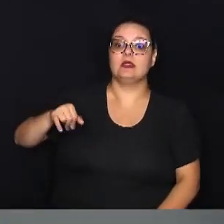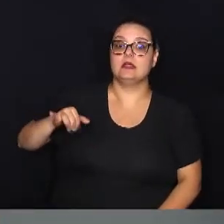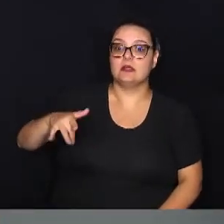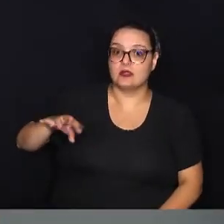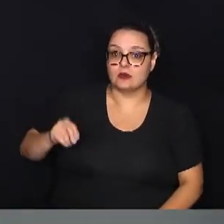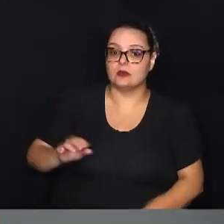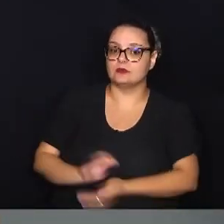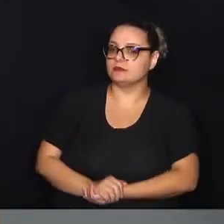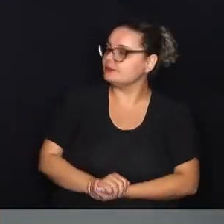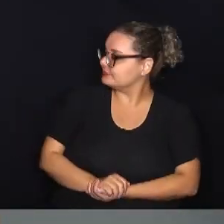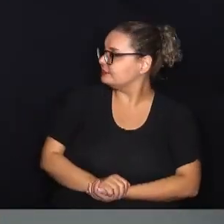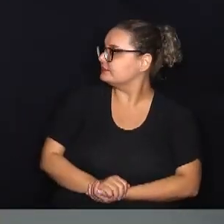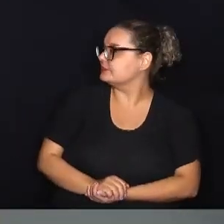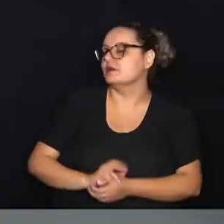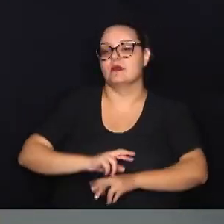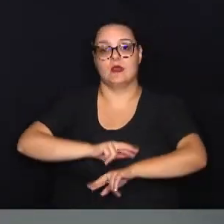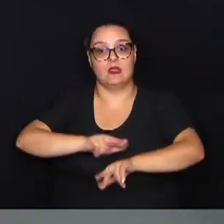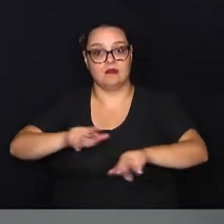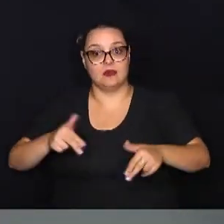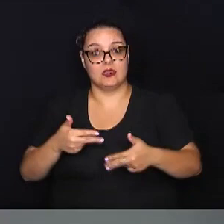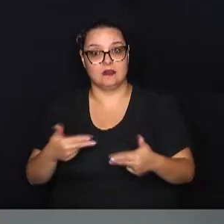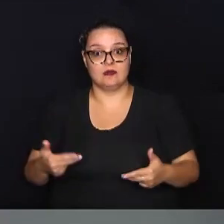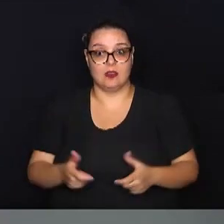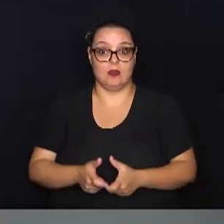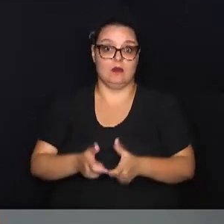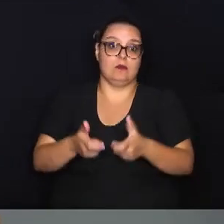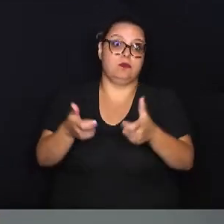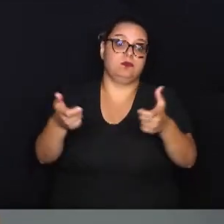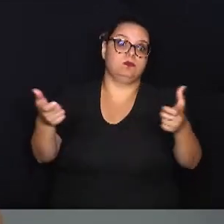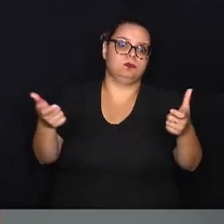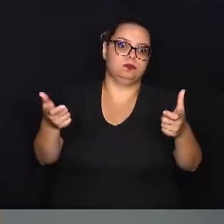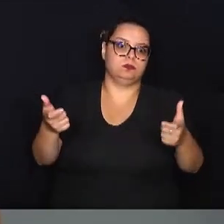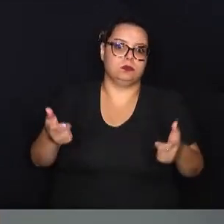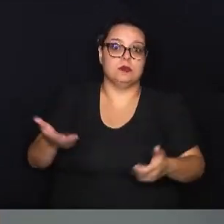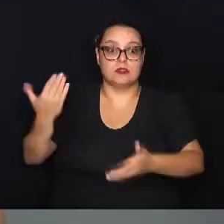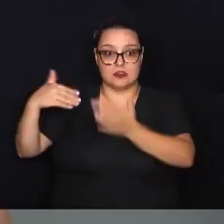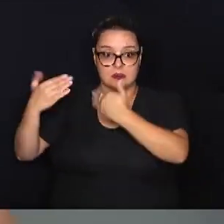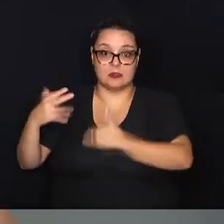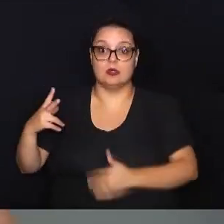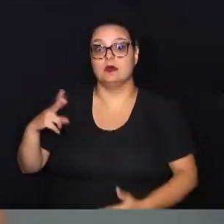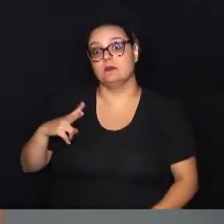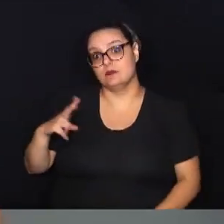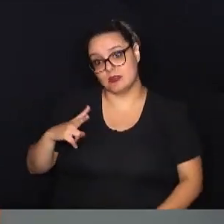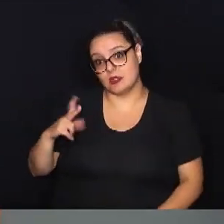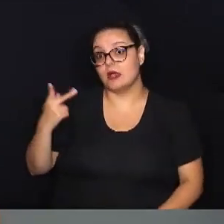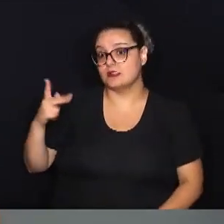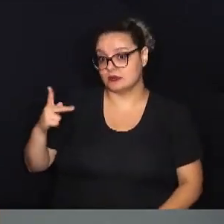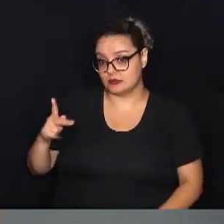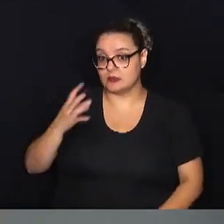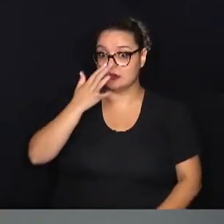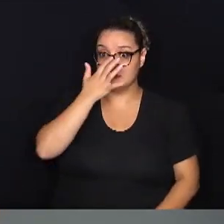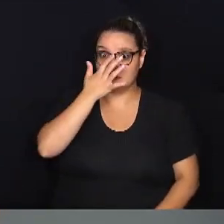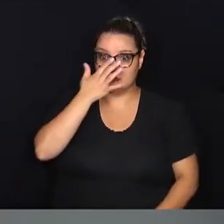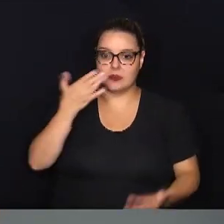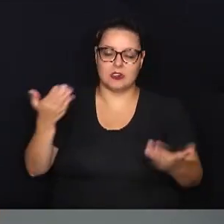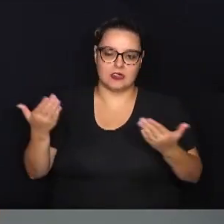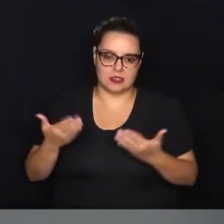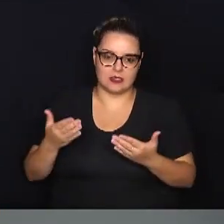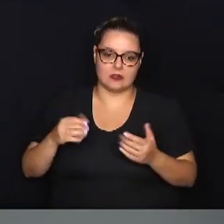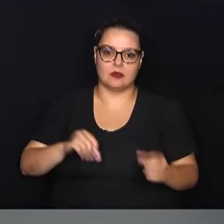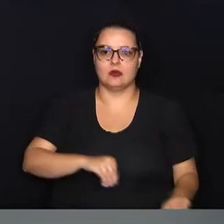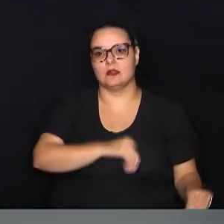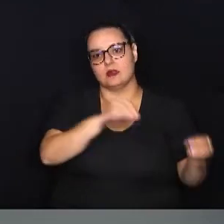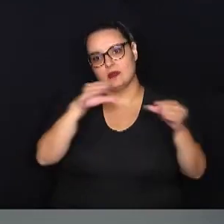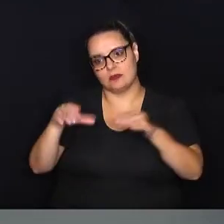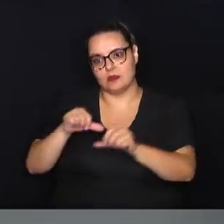acervo bastante grande, se você principalmente considerar que era um acervo pessoal e que agora passa a ser